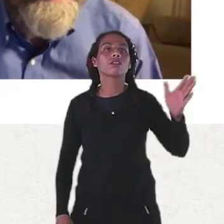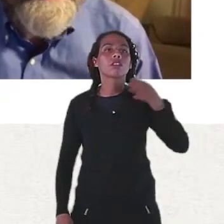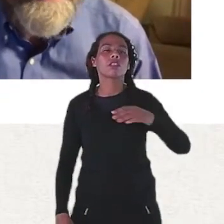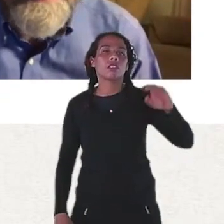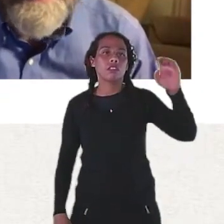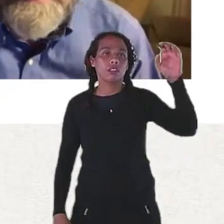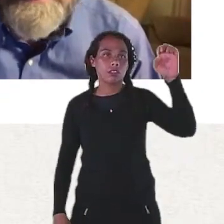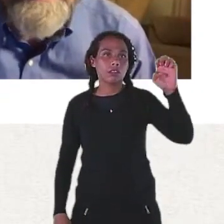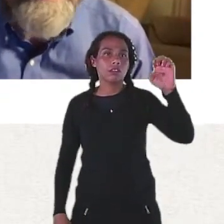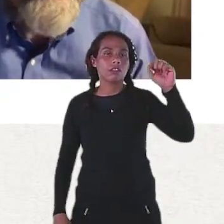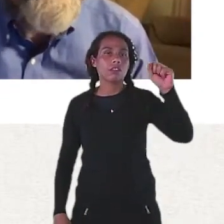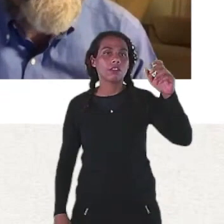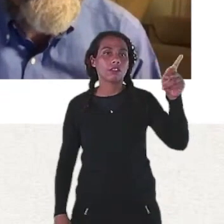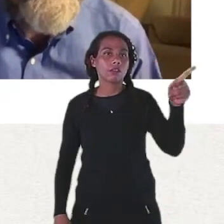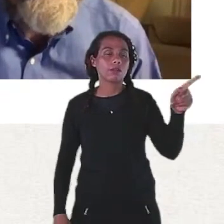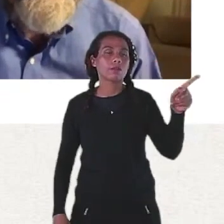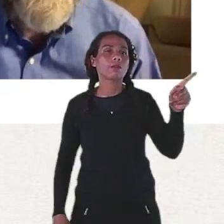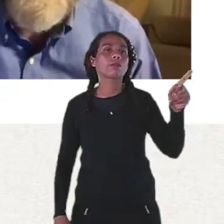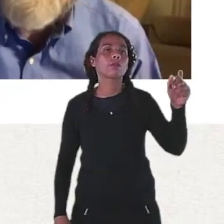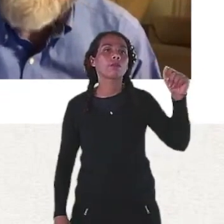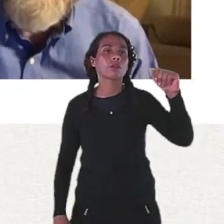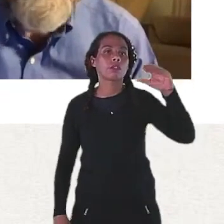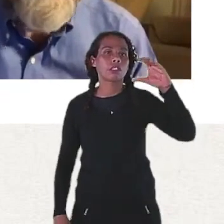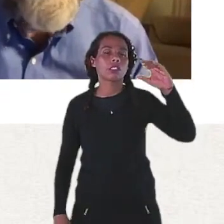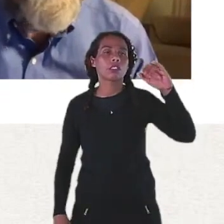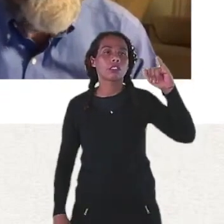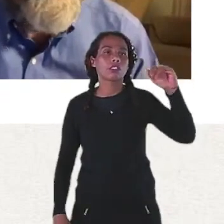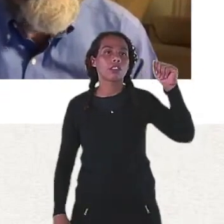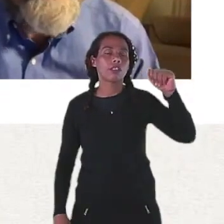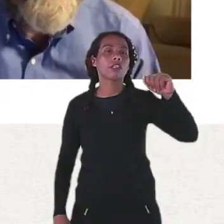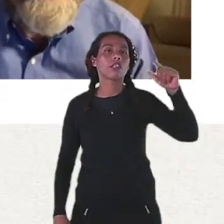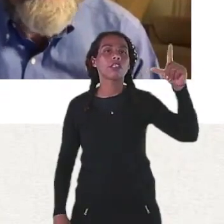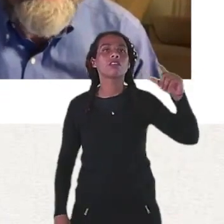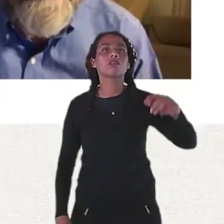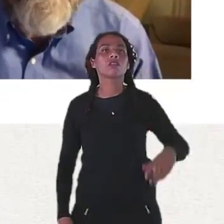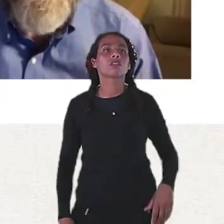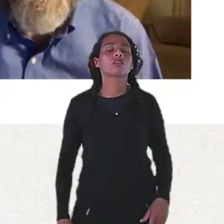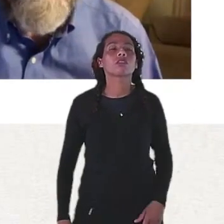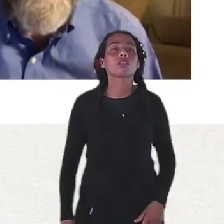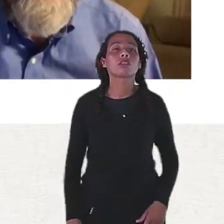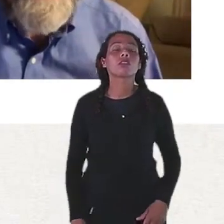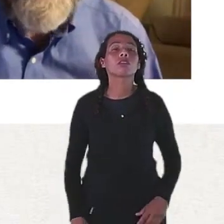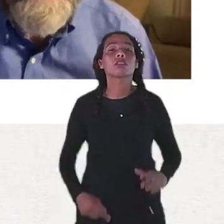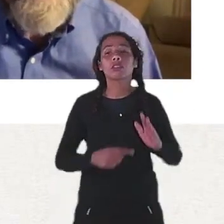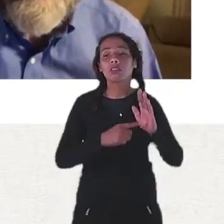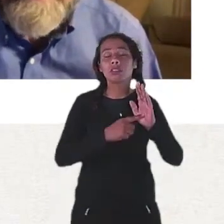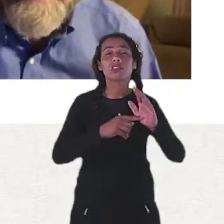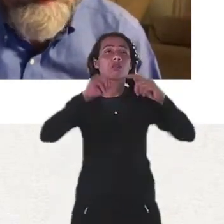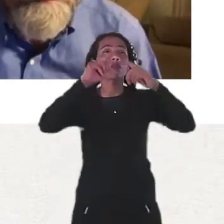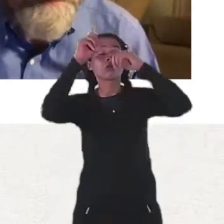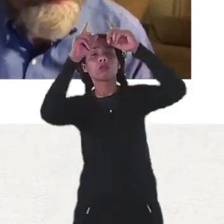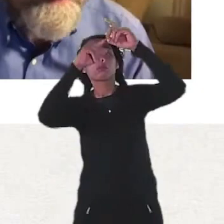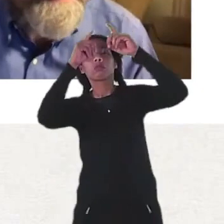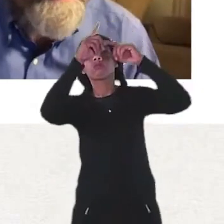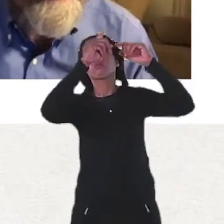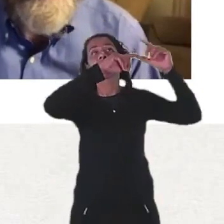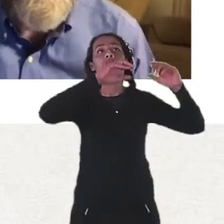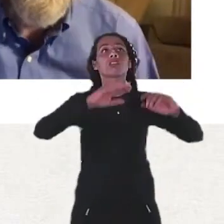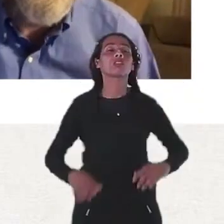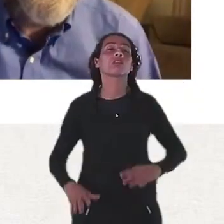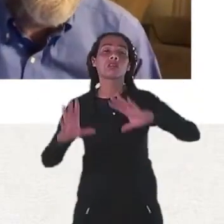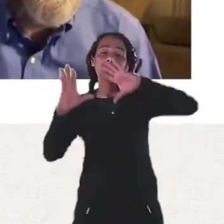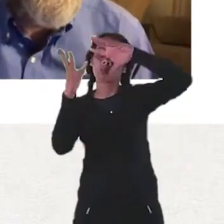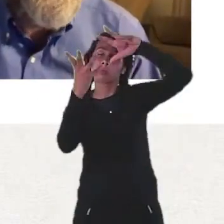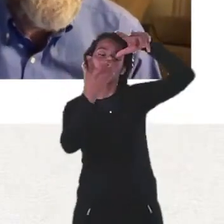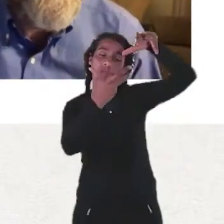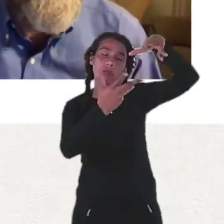onde, perto de Sirius, né? Da estrela Sirius, né? Da onde eles vêm. E eu fiquei muito feliz, porque o Arthur Clarke sempre